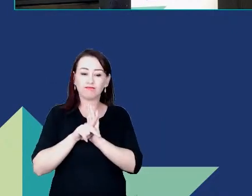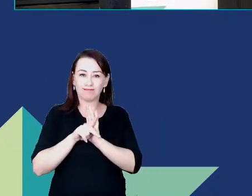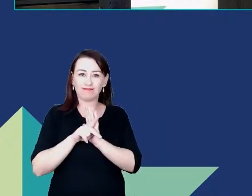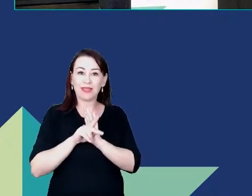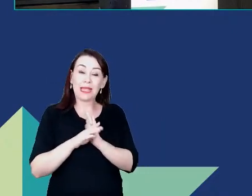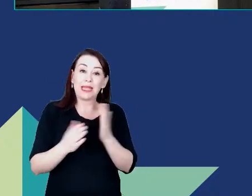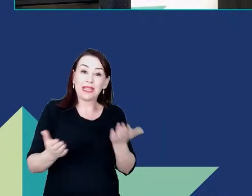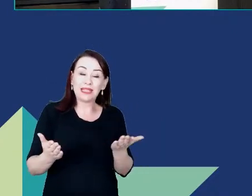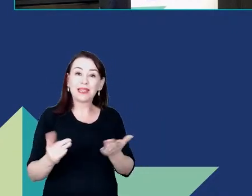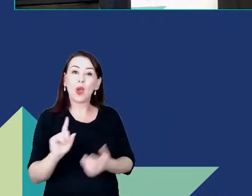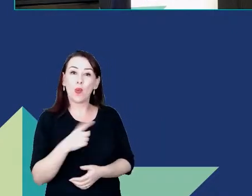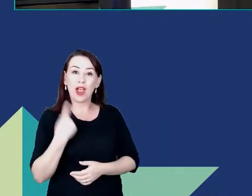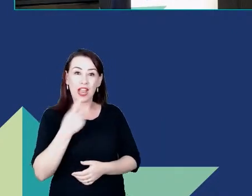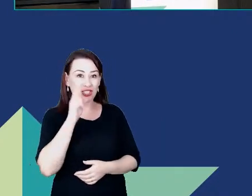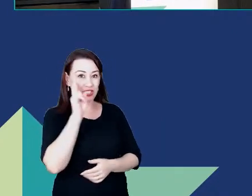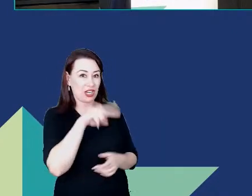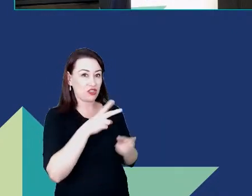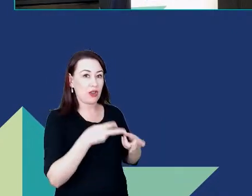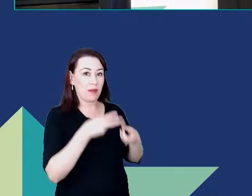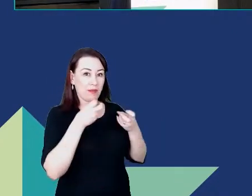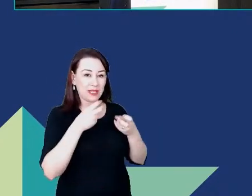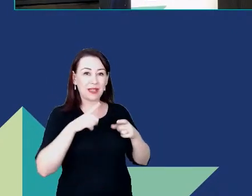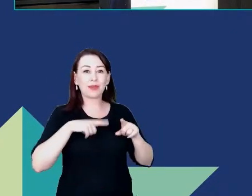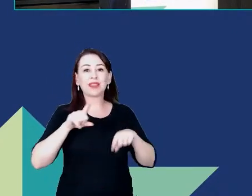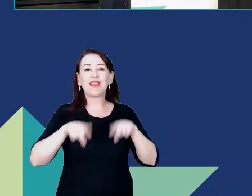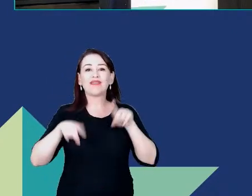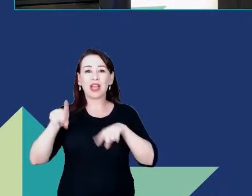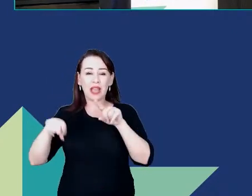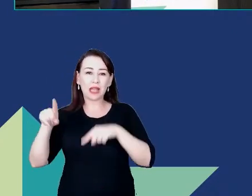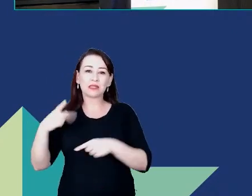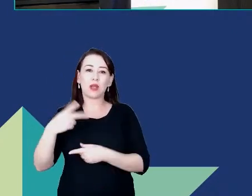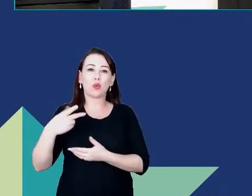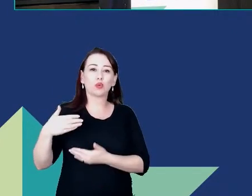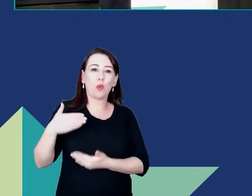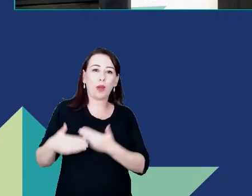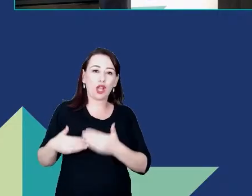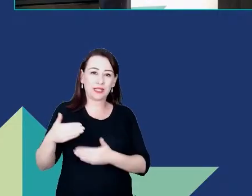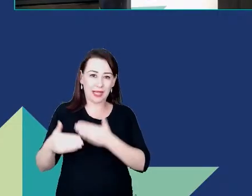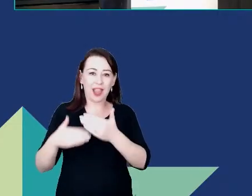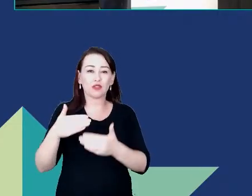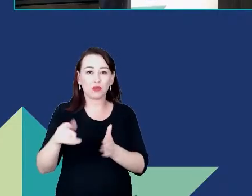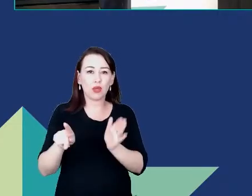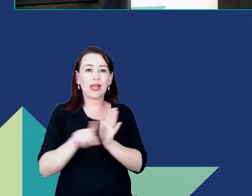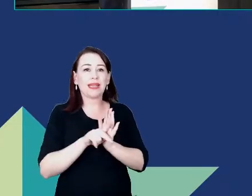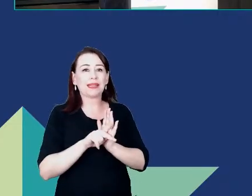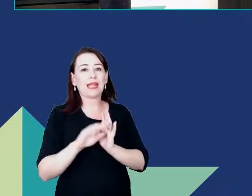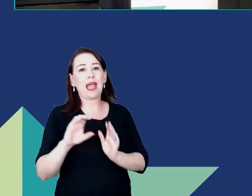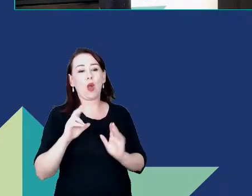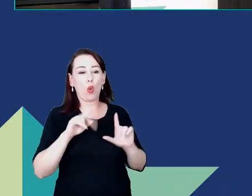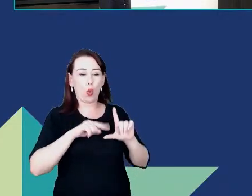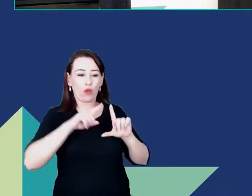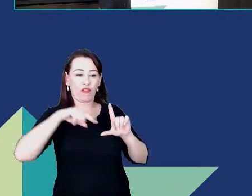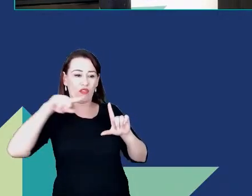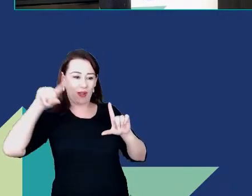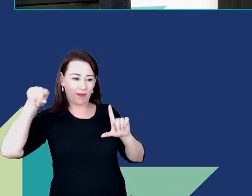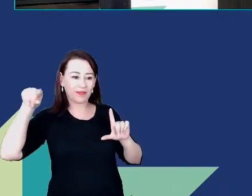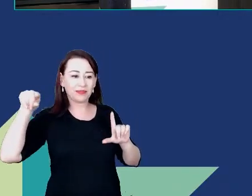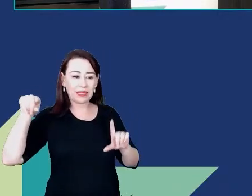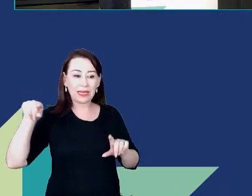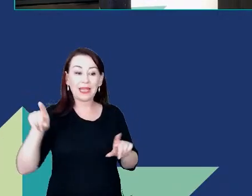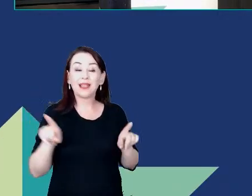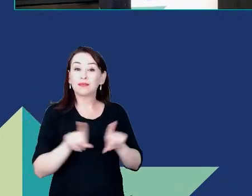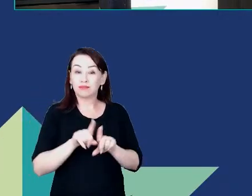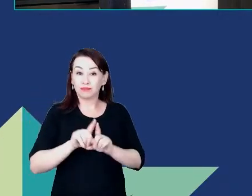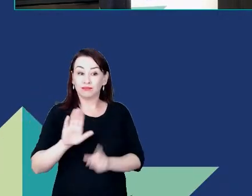já percebendo aí a variabilidade do processo em gerar essas curvas granulométricas, essas faixas. E outra questão que a gente